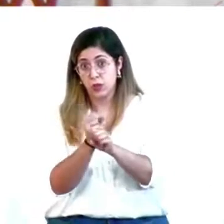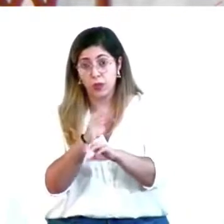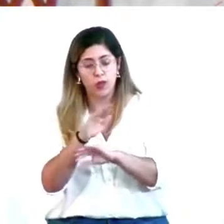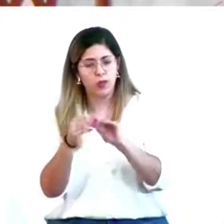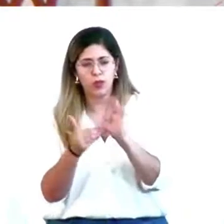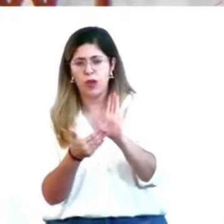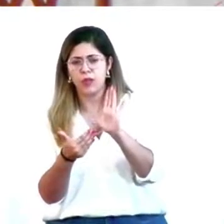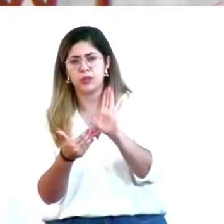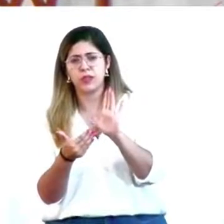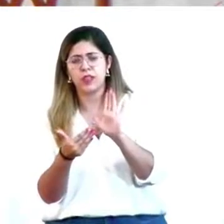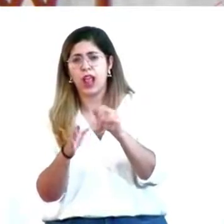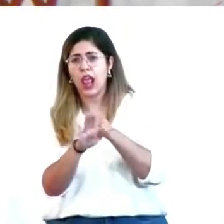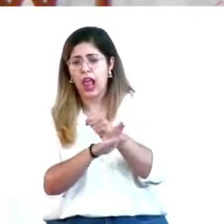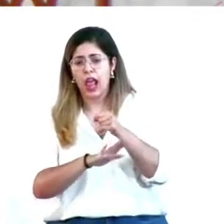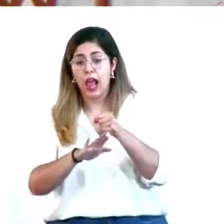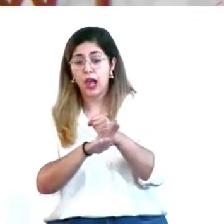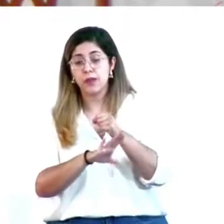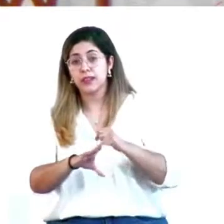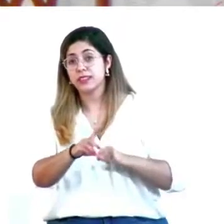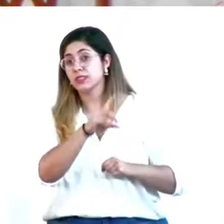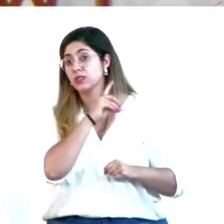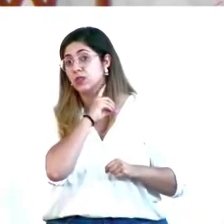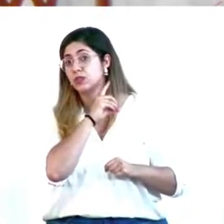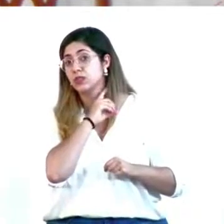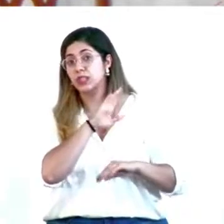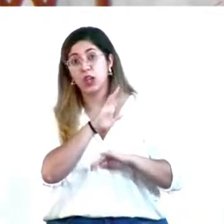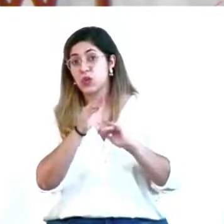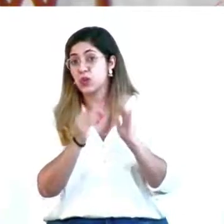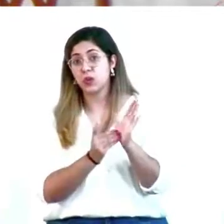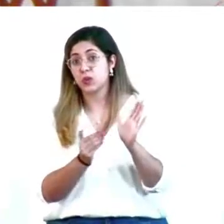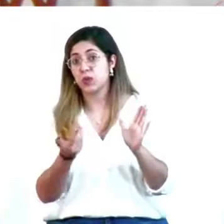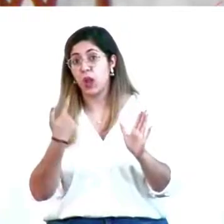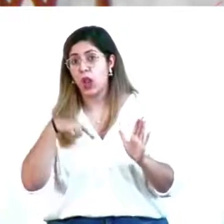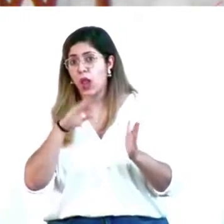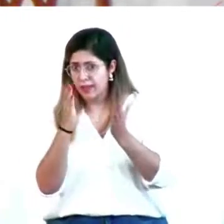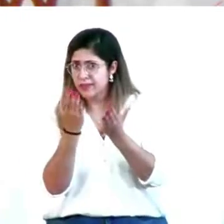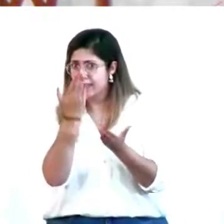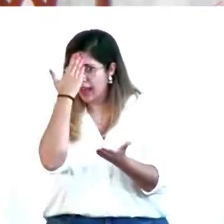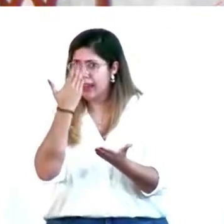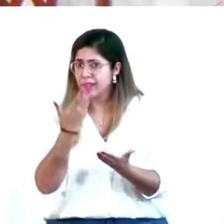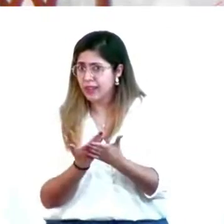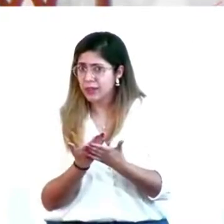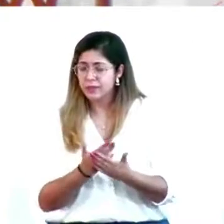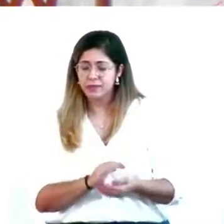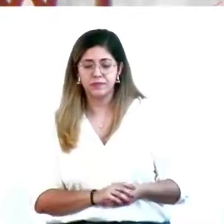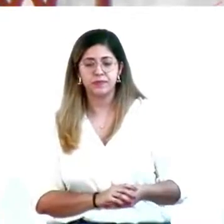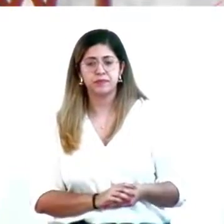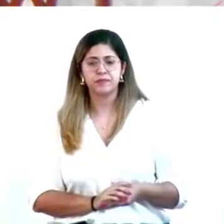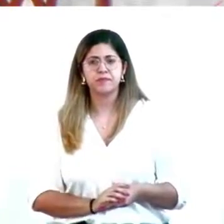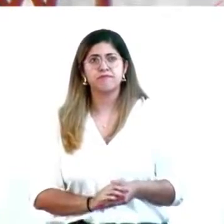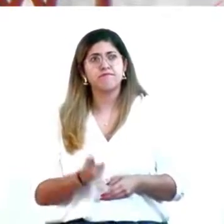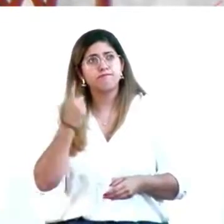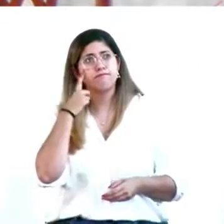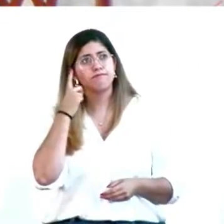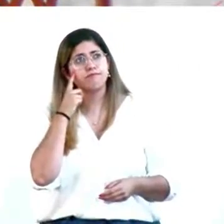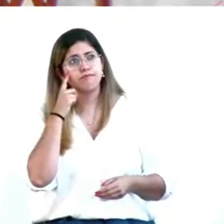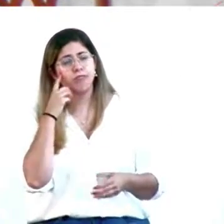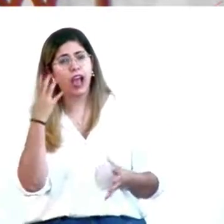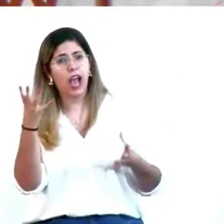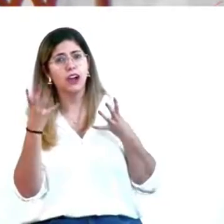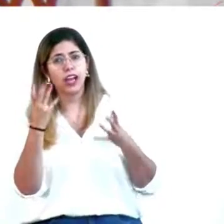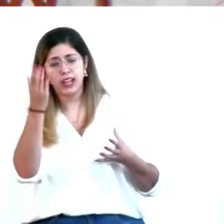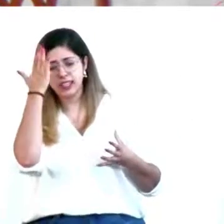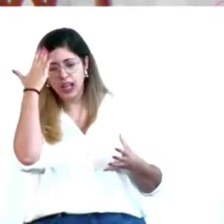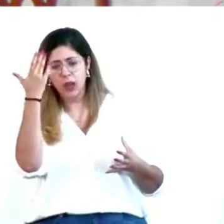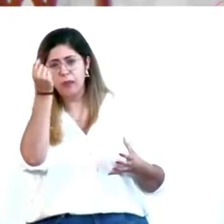base doutrinária daquilo que somos. Então, se você quer saber quem você é, os 3